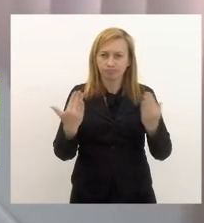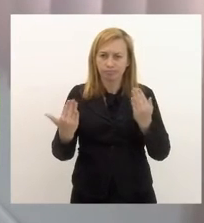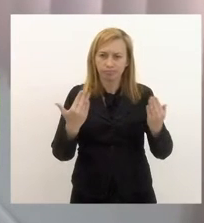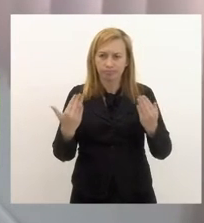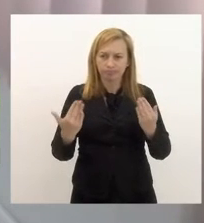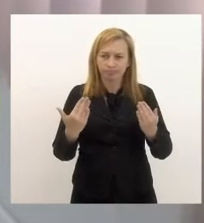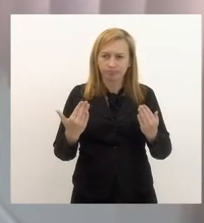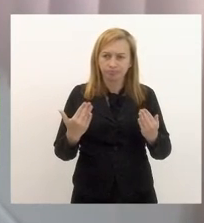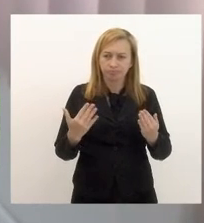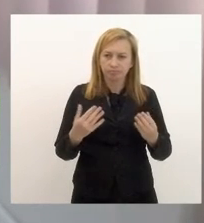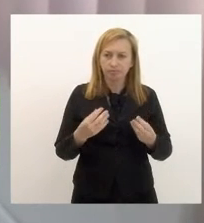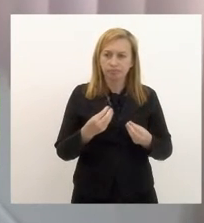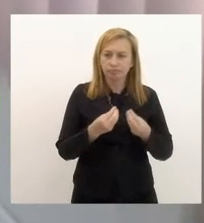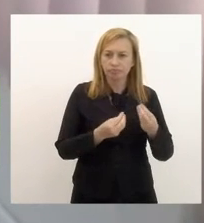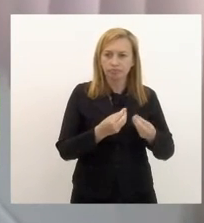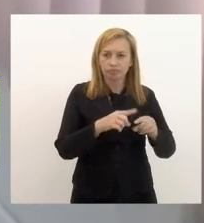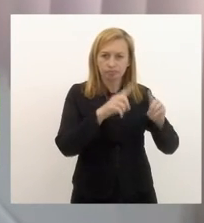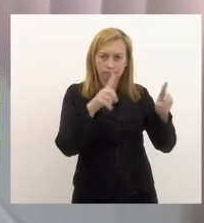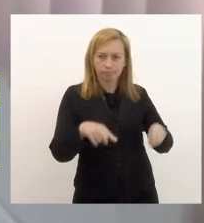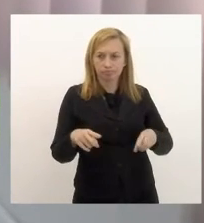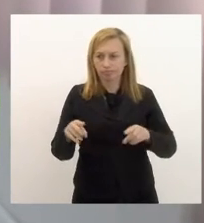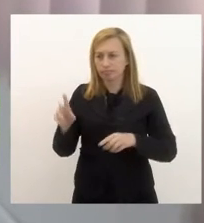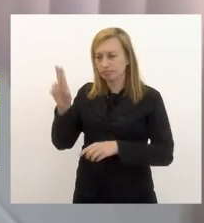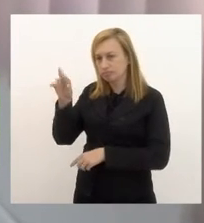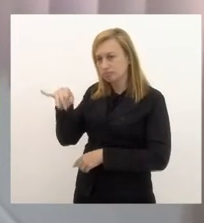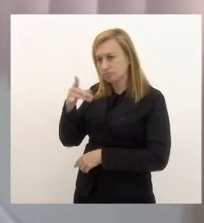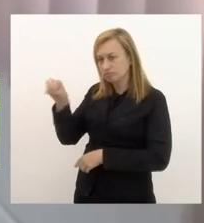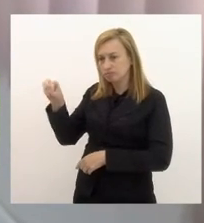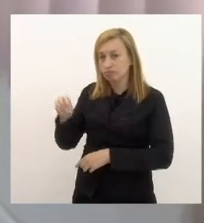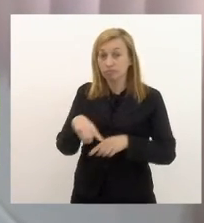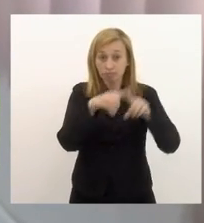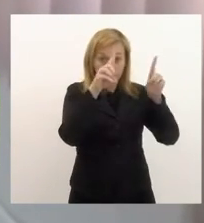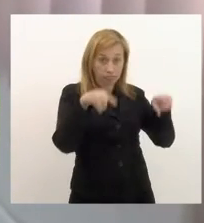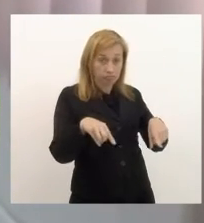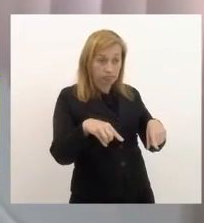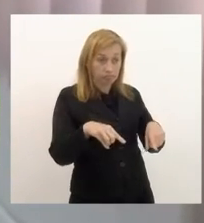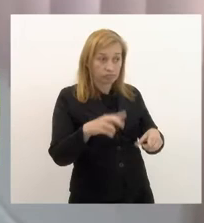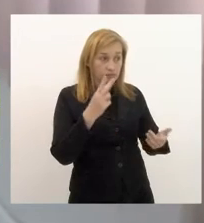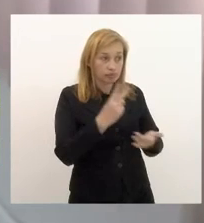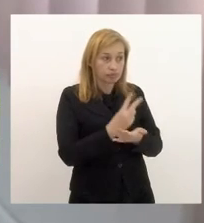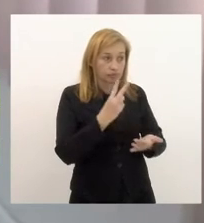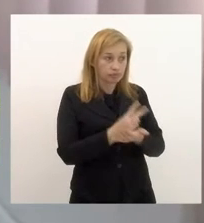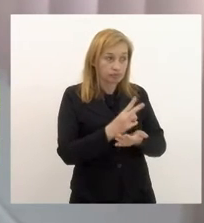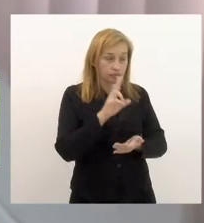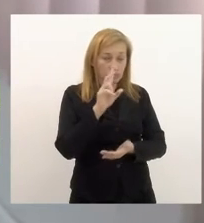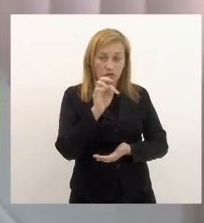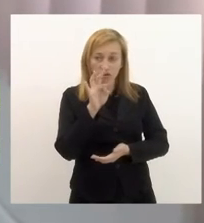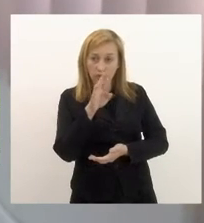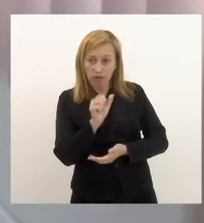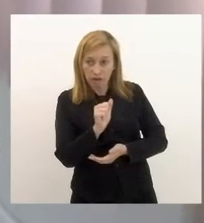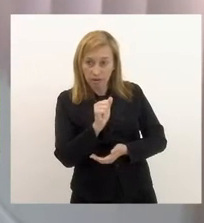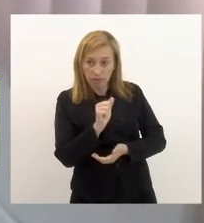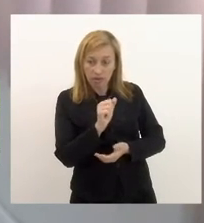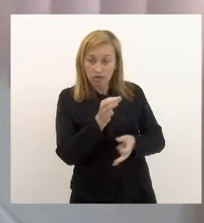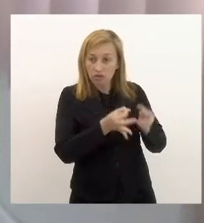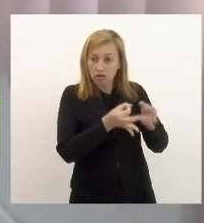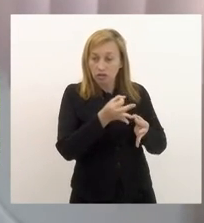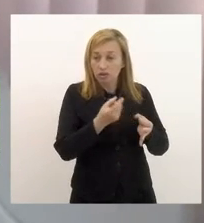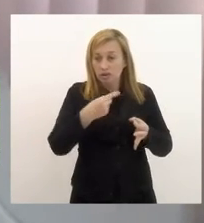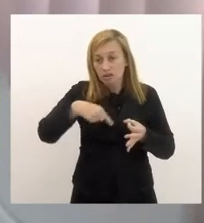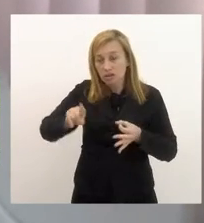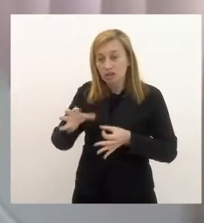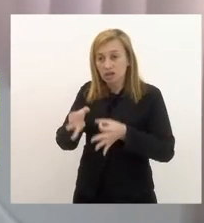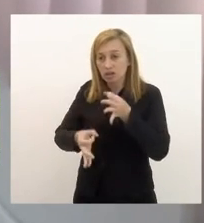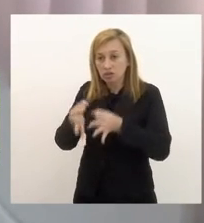entre como é tratar o servidor EA União o servidor mesmo que deve alimentar justo deve recorrer à justiça